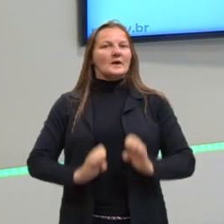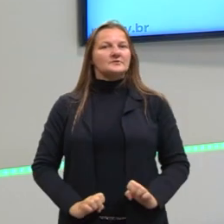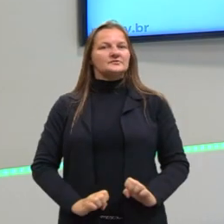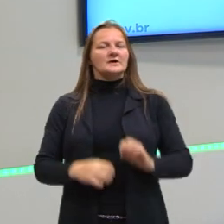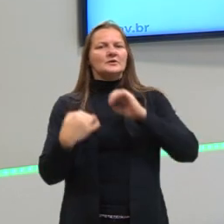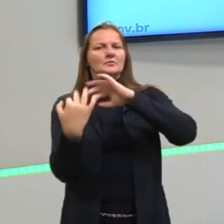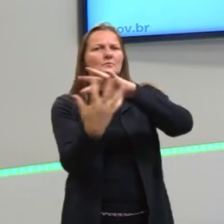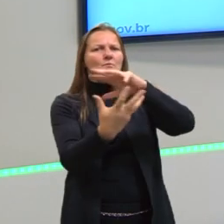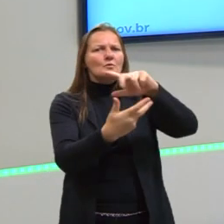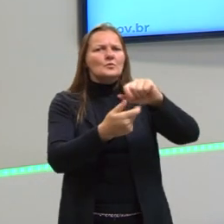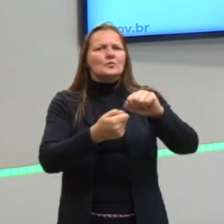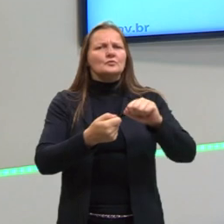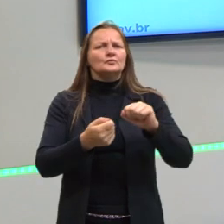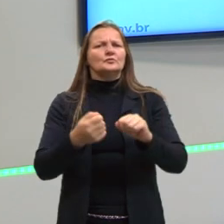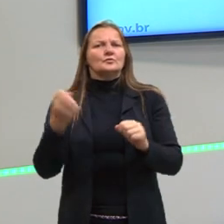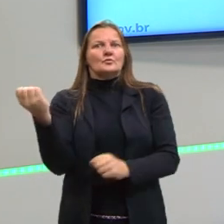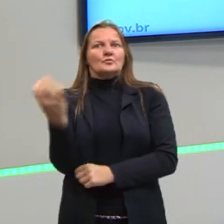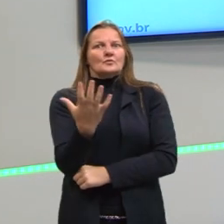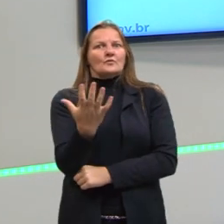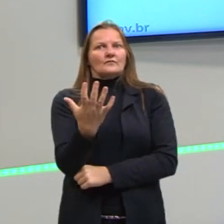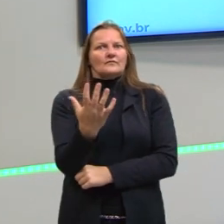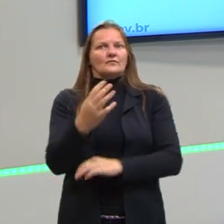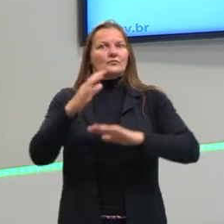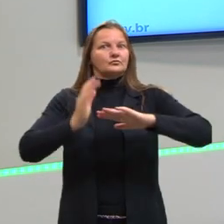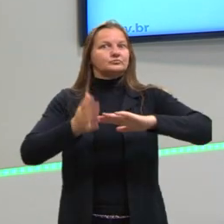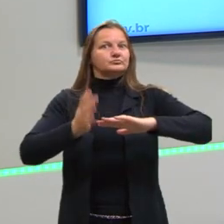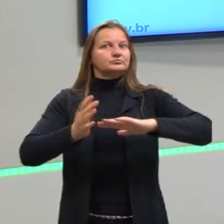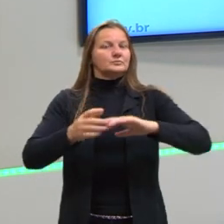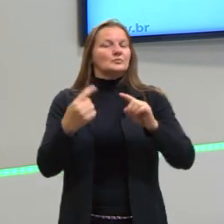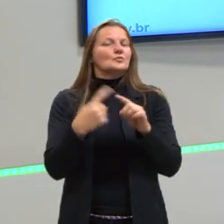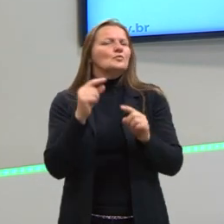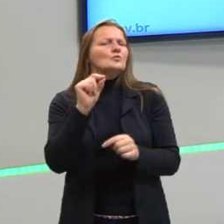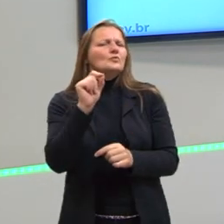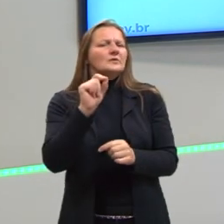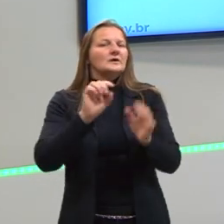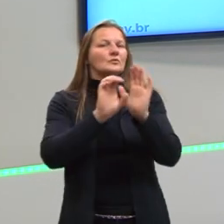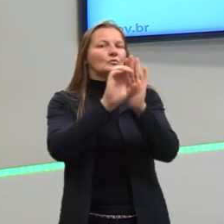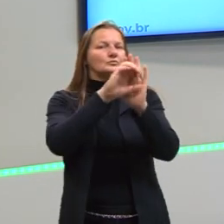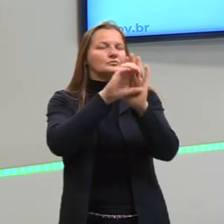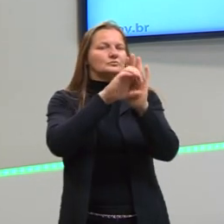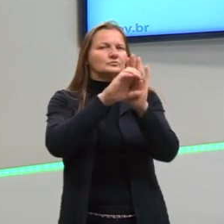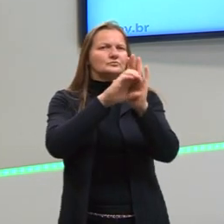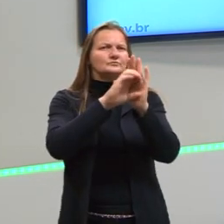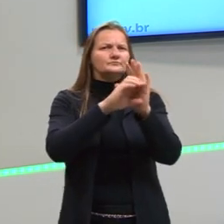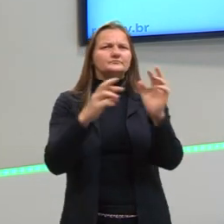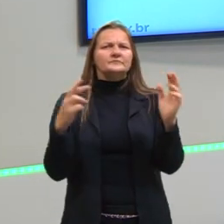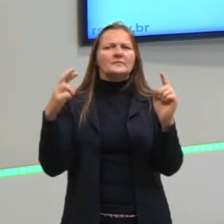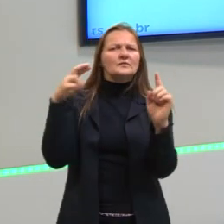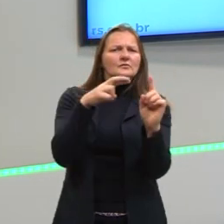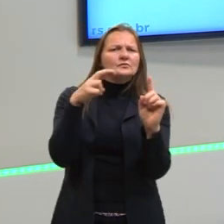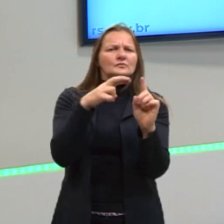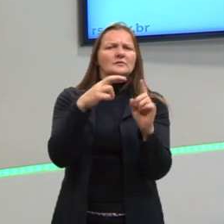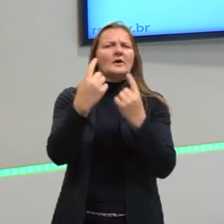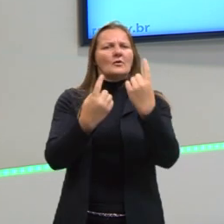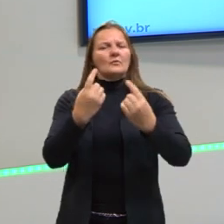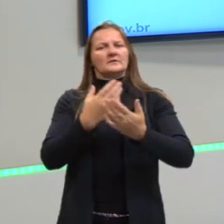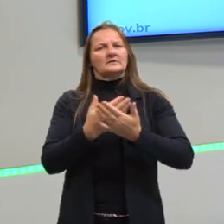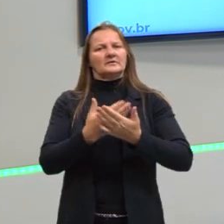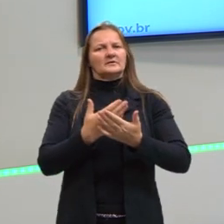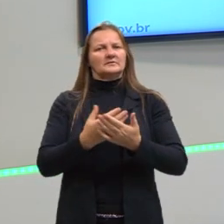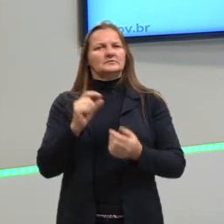que que é mundo contemporâneo que mundo é esse na nossa eu já venho me referindo isso algumas aulas